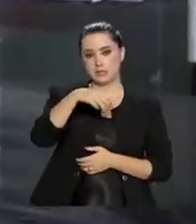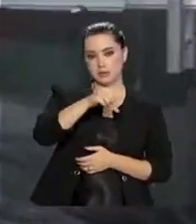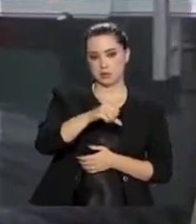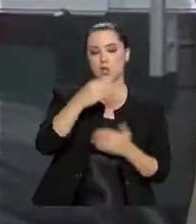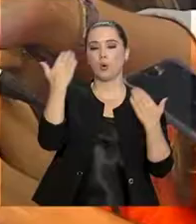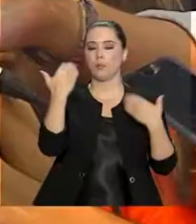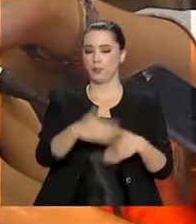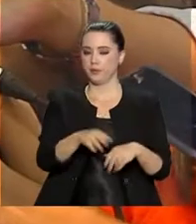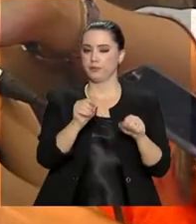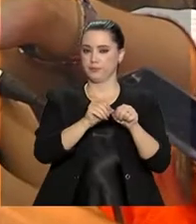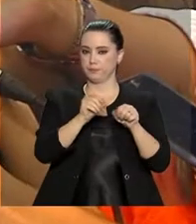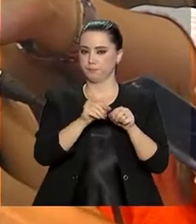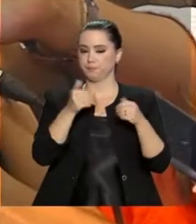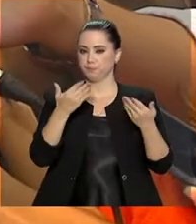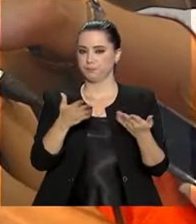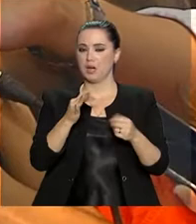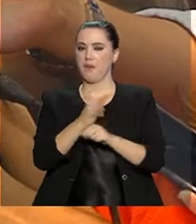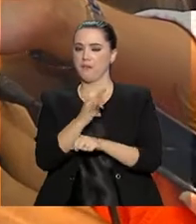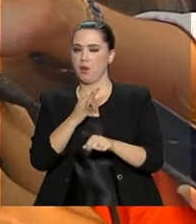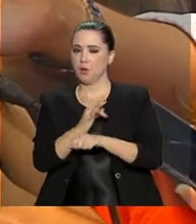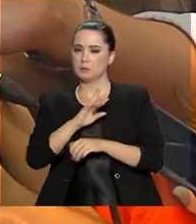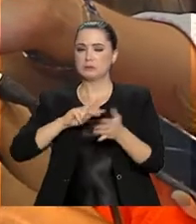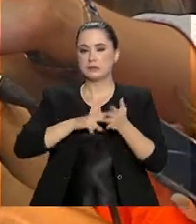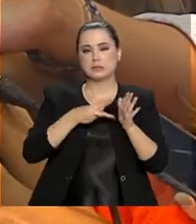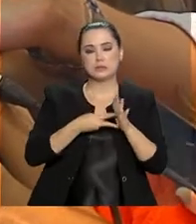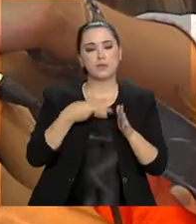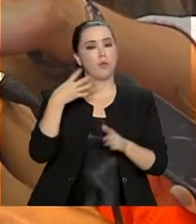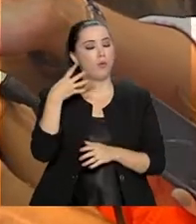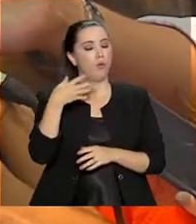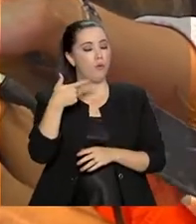fizeram a prova. A ausência representou